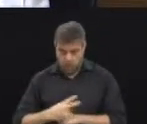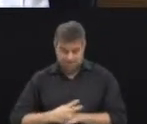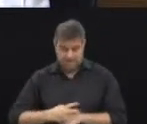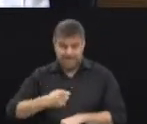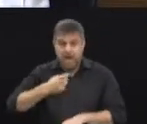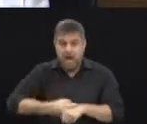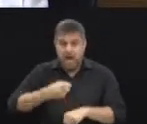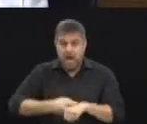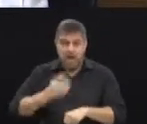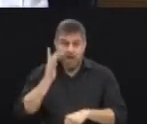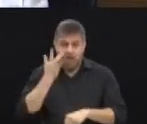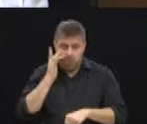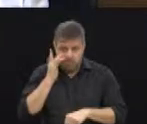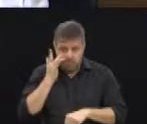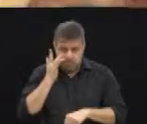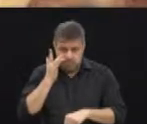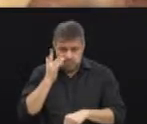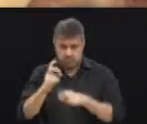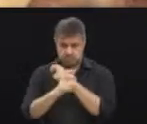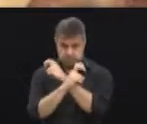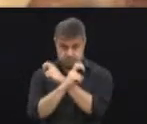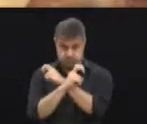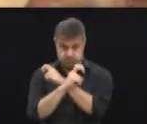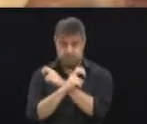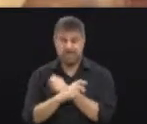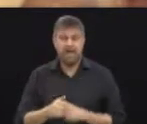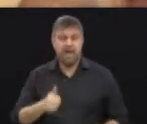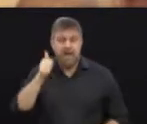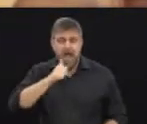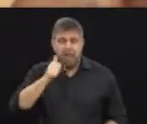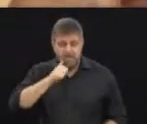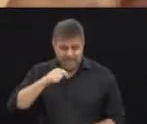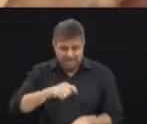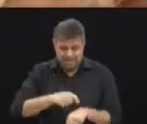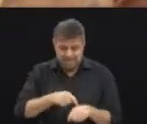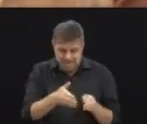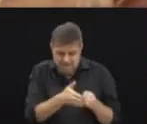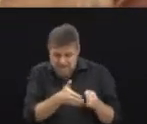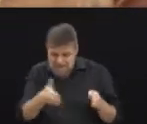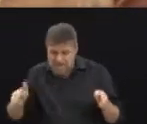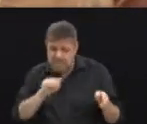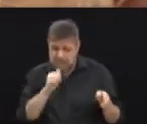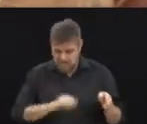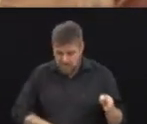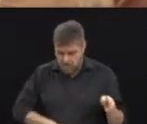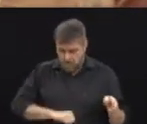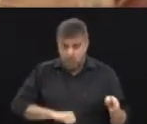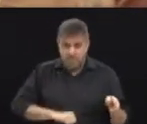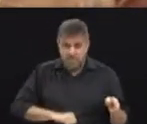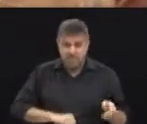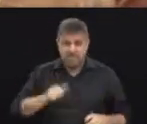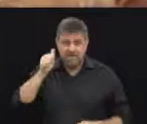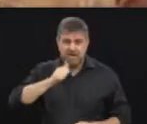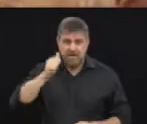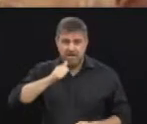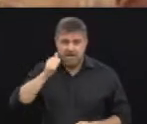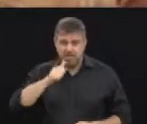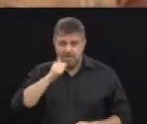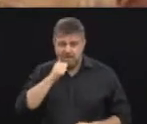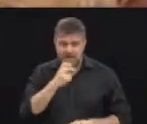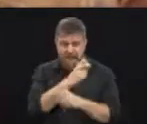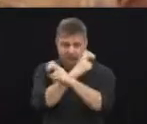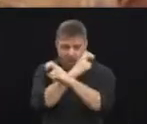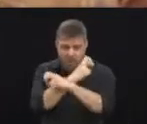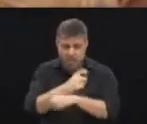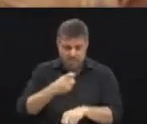a parte óssea da mulher. A mulher tem muita, na menopausa, tem muita mulher que